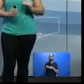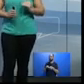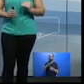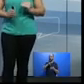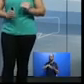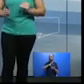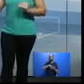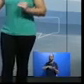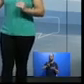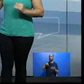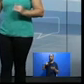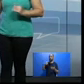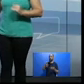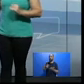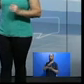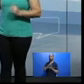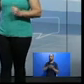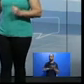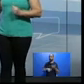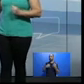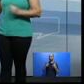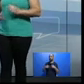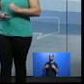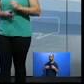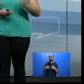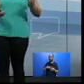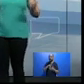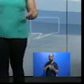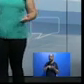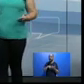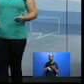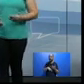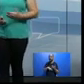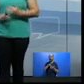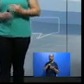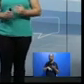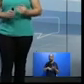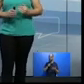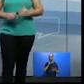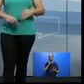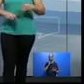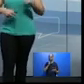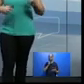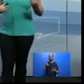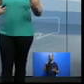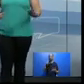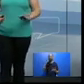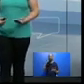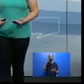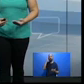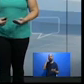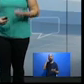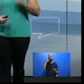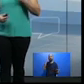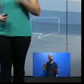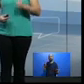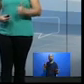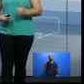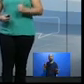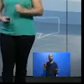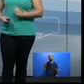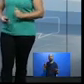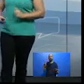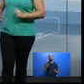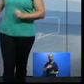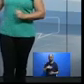fazer as atividades? Tem que fazer a leitura, senão vocês não entendem o que está acontecendo, do que eu estou falando.